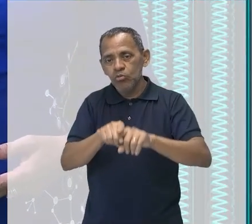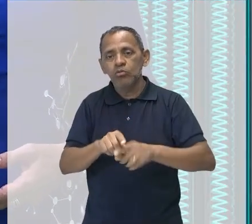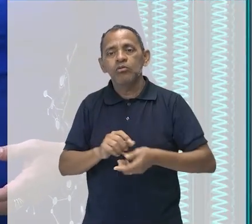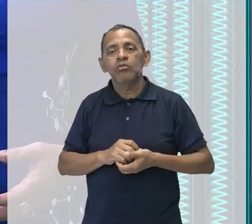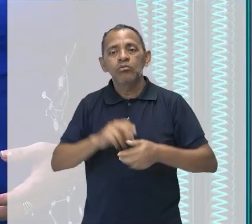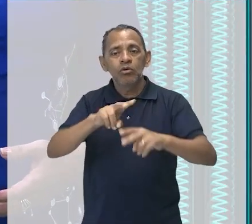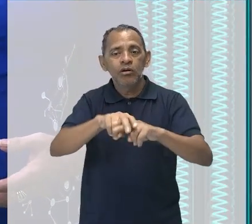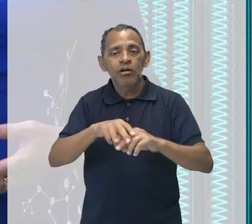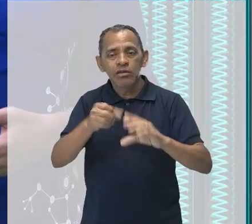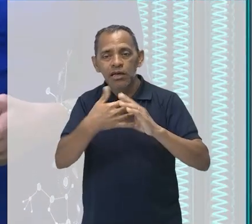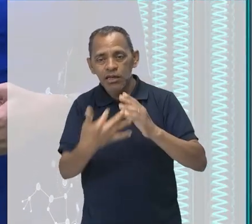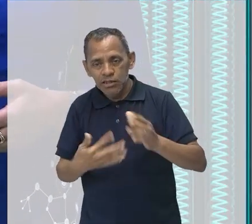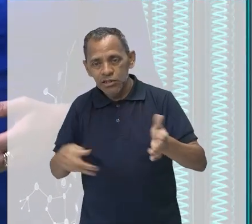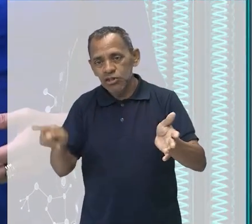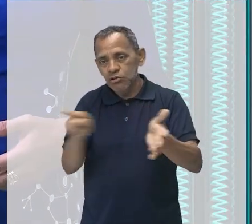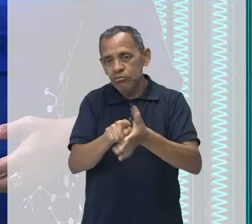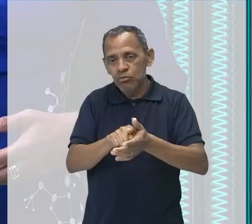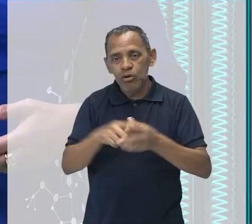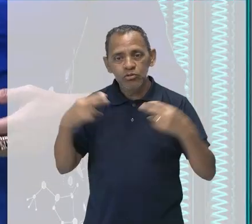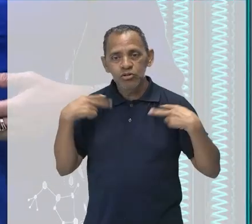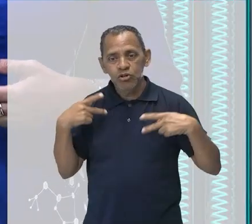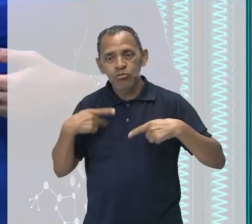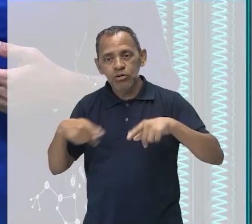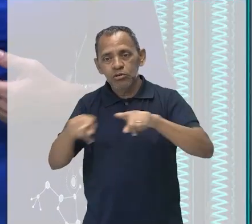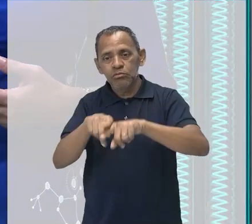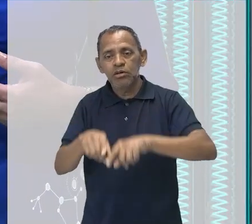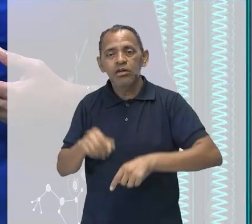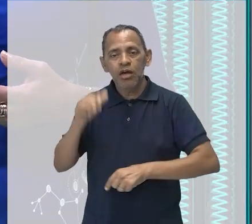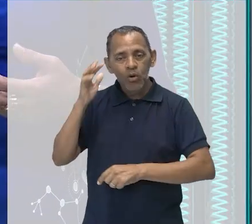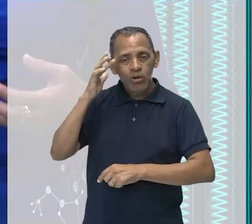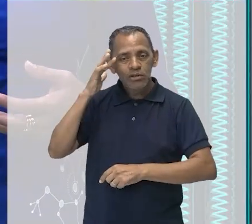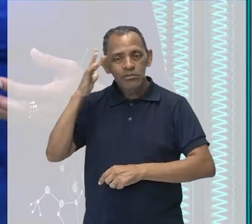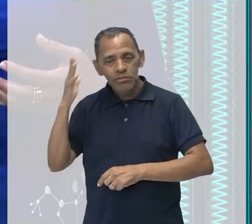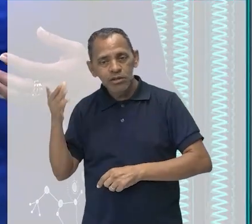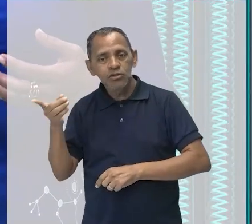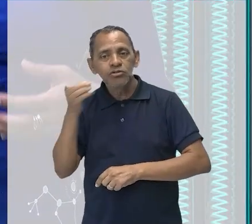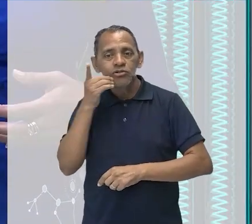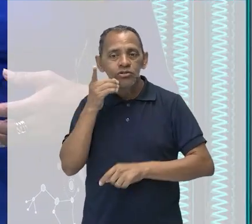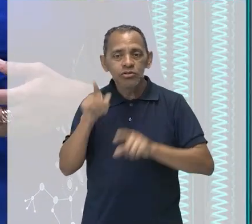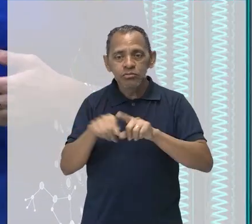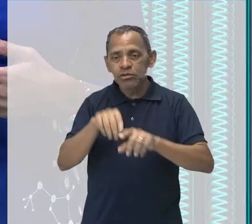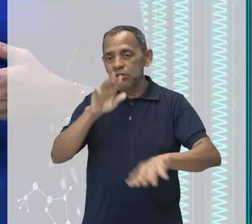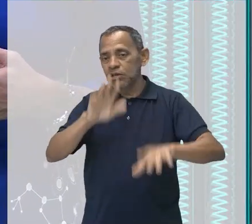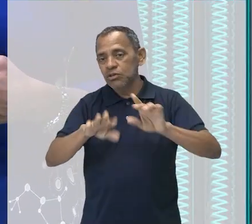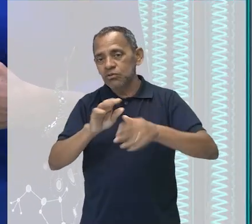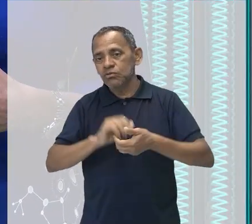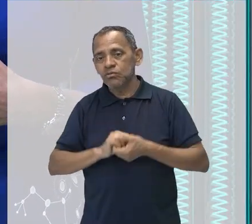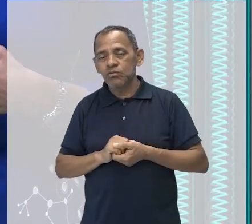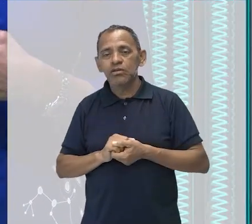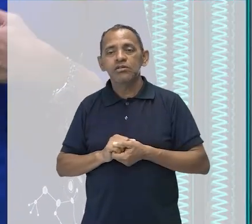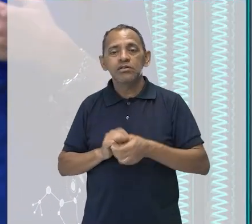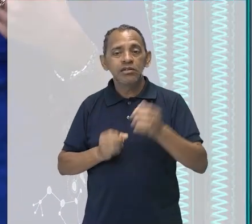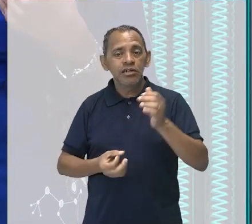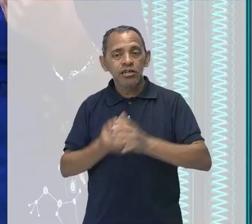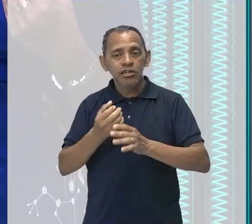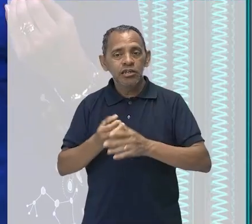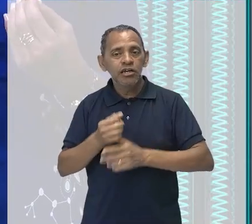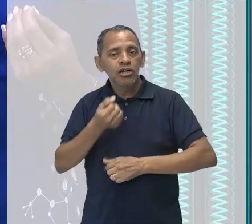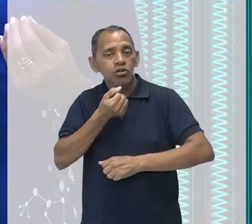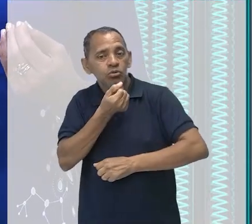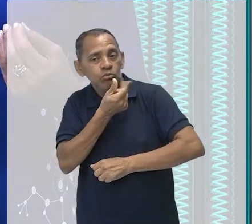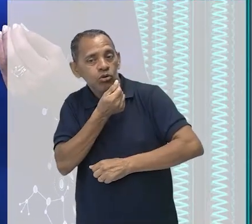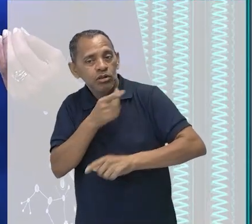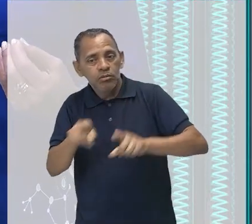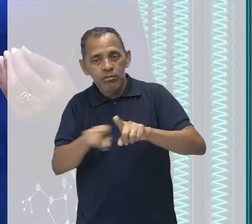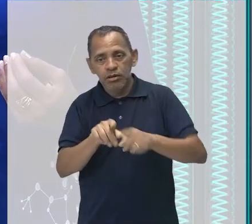situações cotidianas, muitas vezes exagerando para criar humor. Então, a comédia também vem